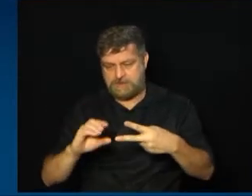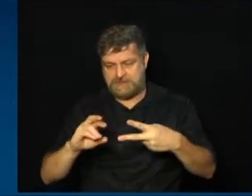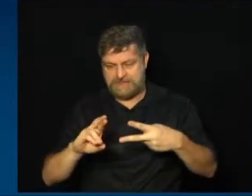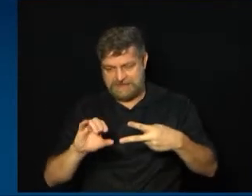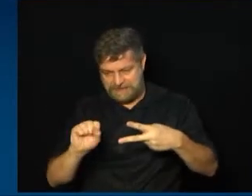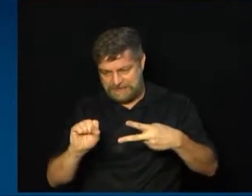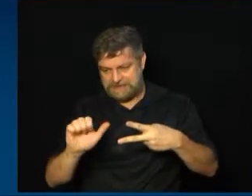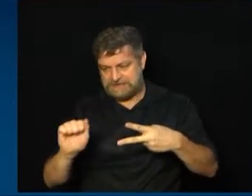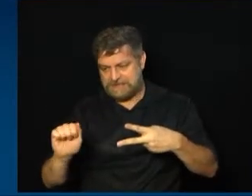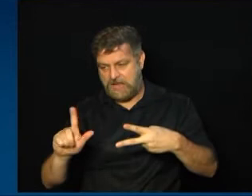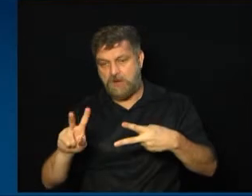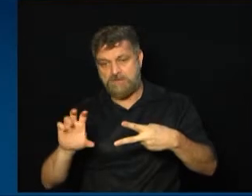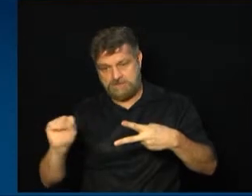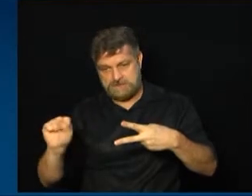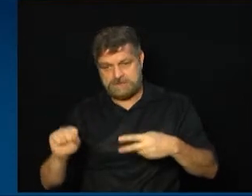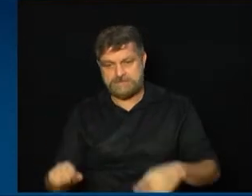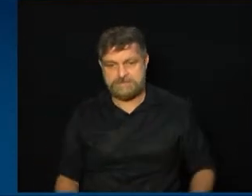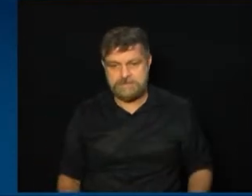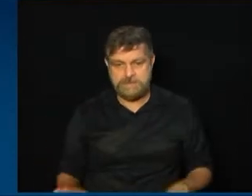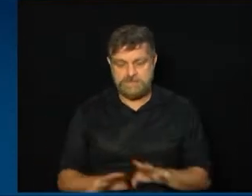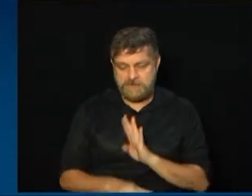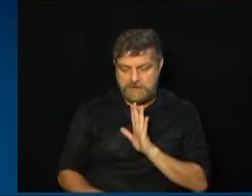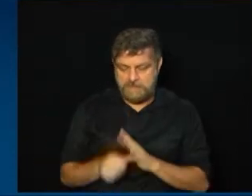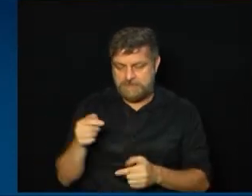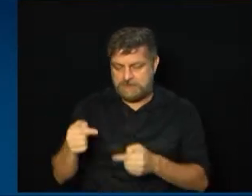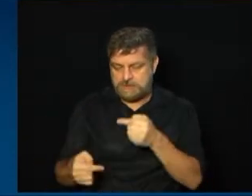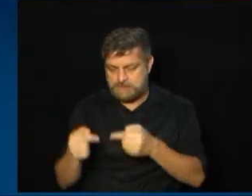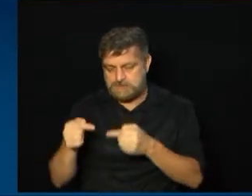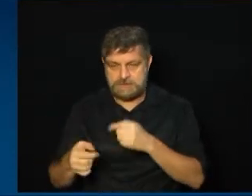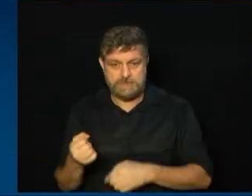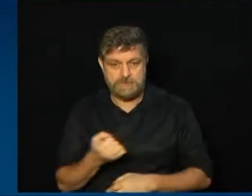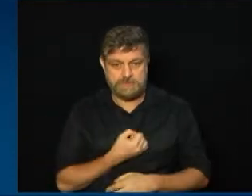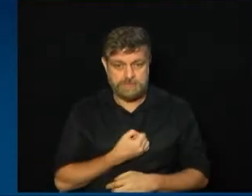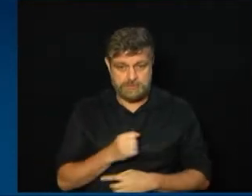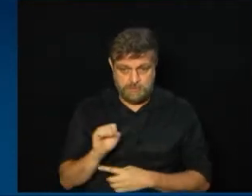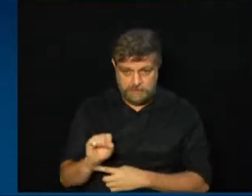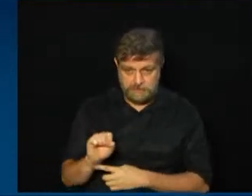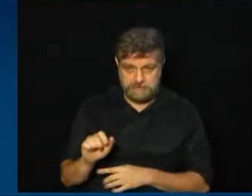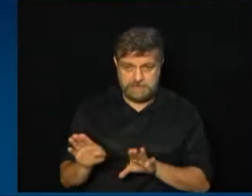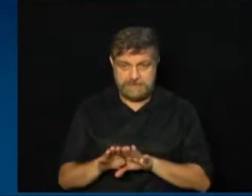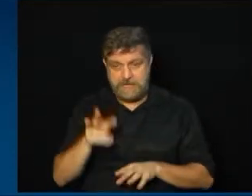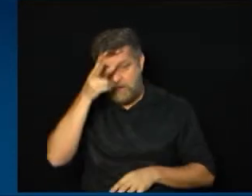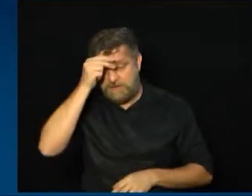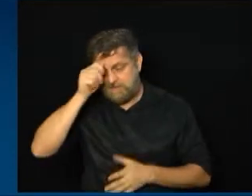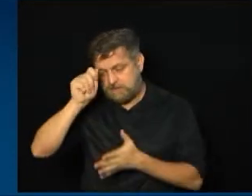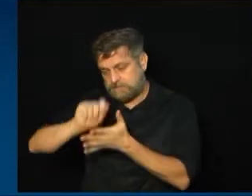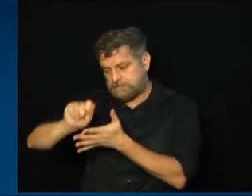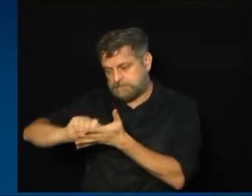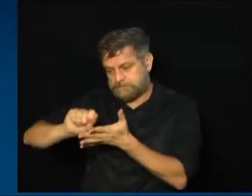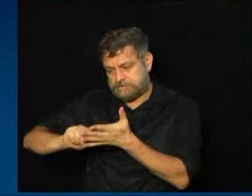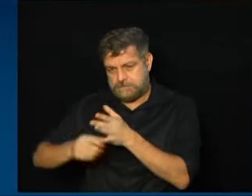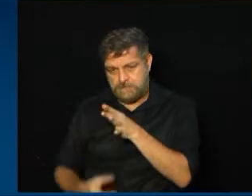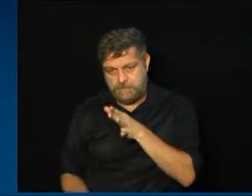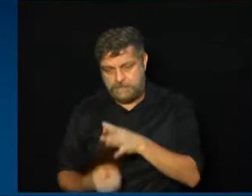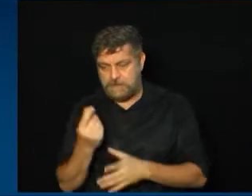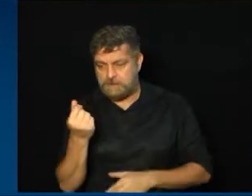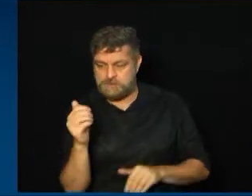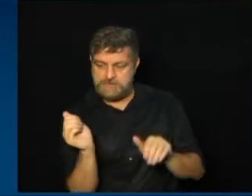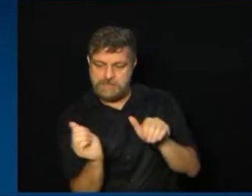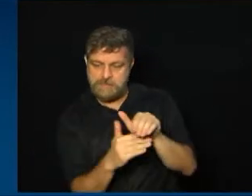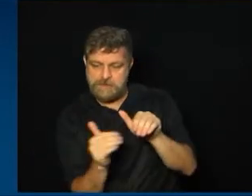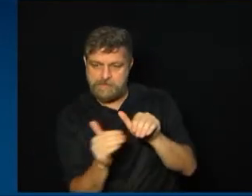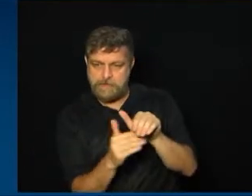Silva Alves. Em primeira discussão, será analisado o projeto de lei de autoria do prefeito, que institui o Fundo Municipal